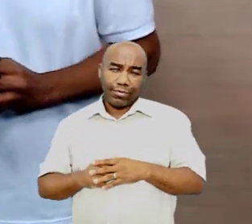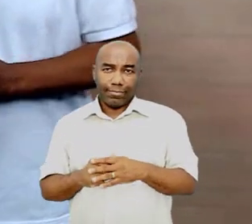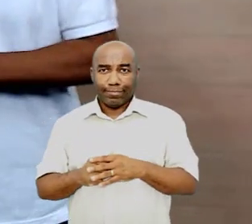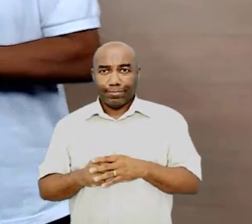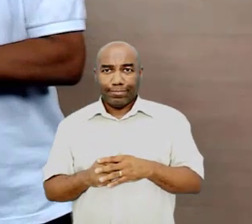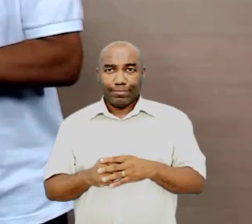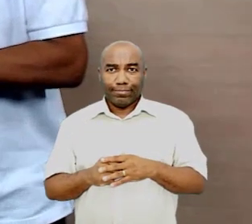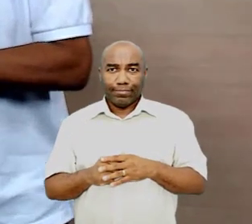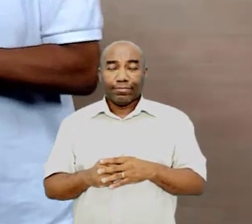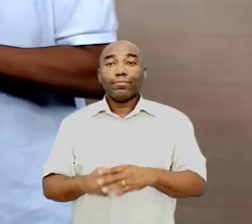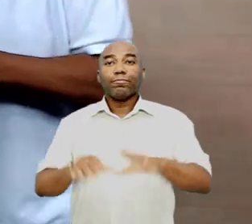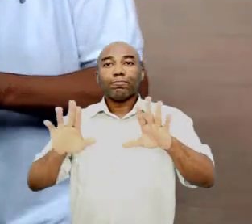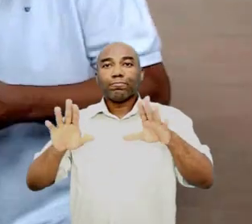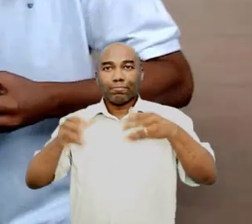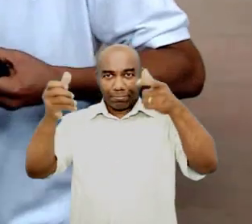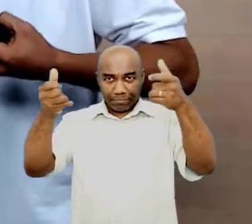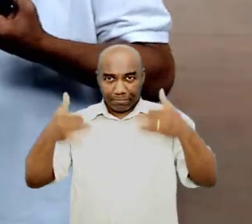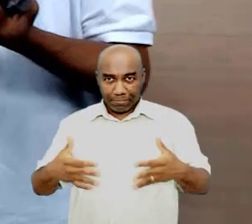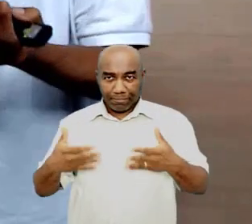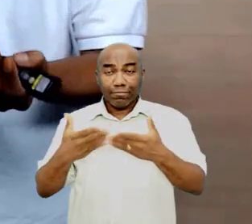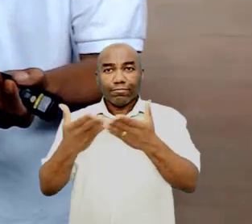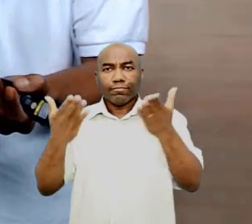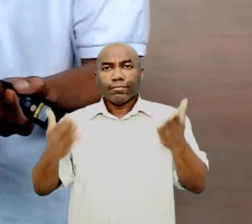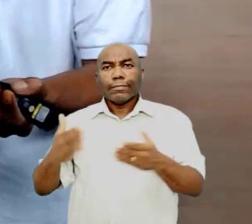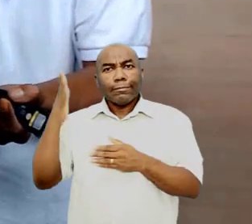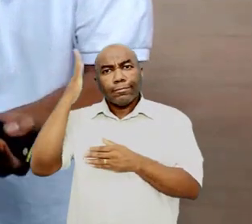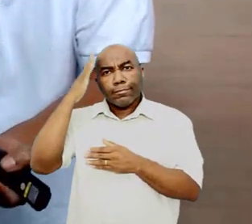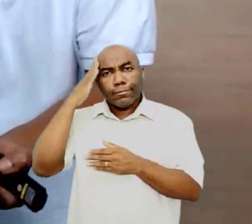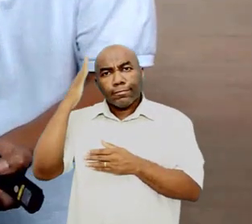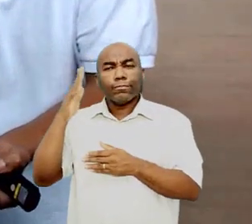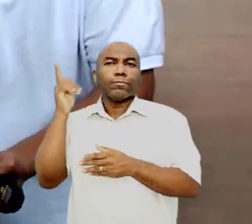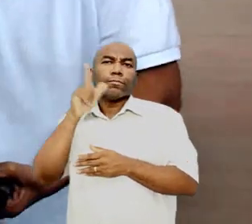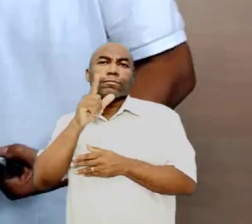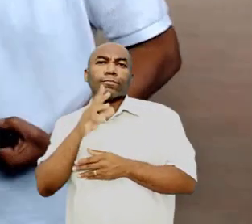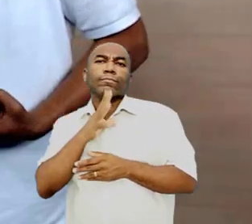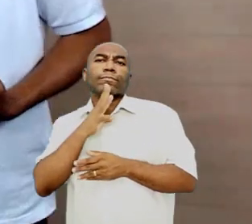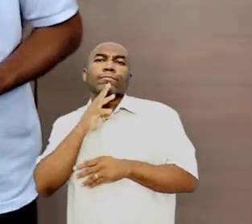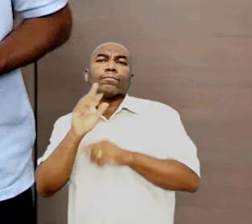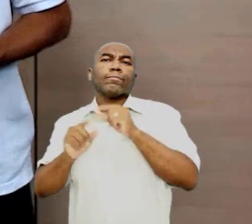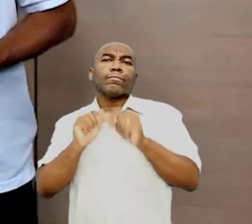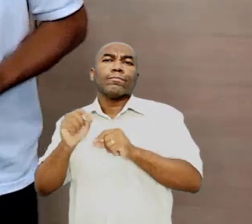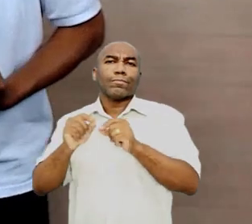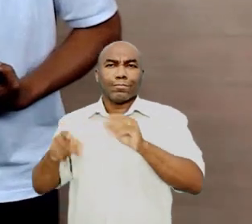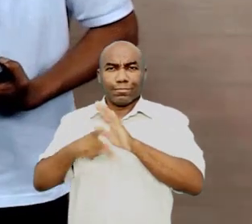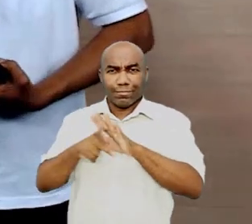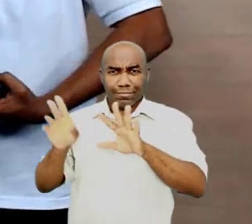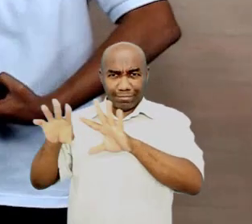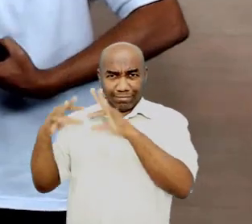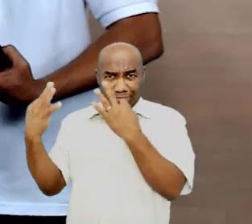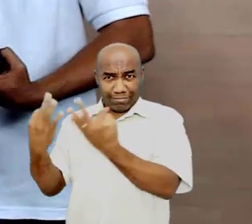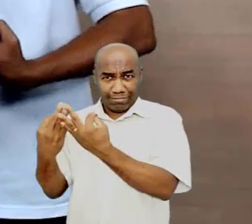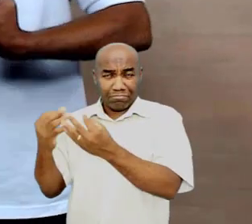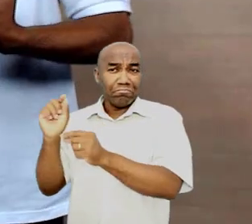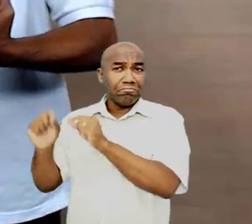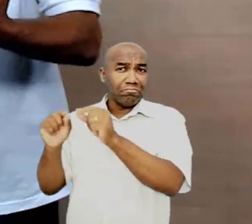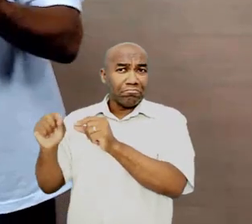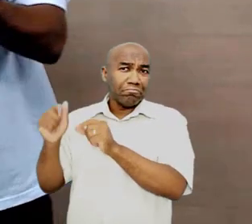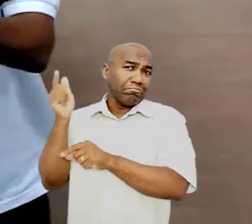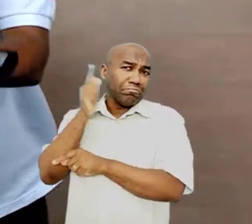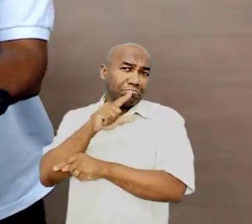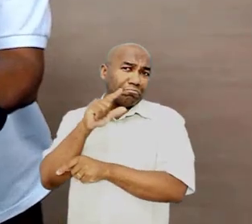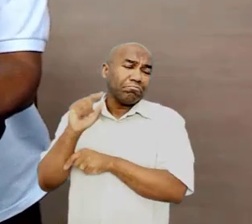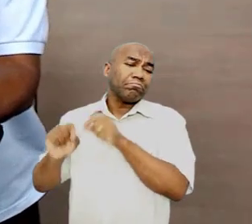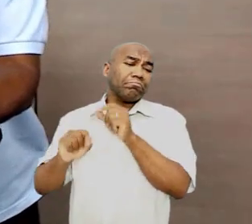só. Para saber a família, eu tenho que entender que eu tenho